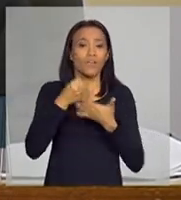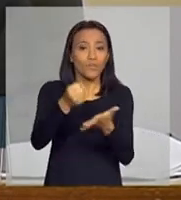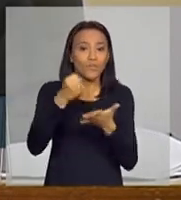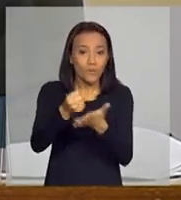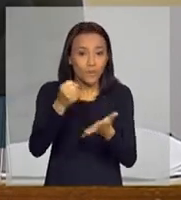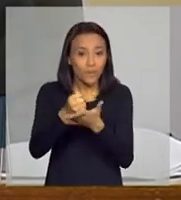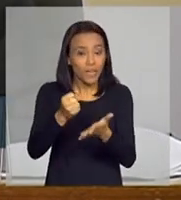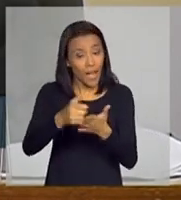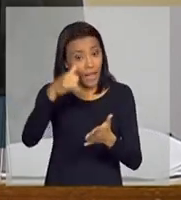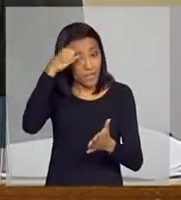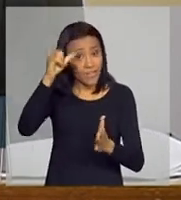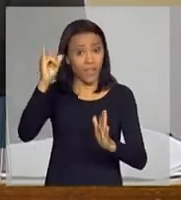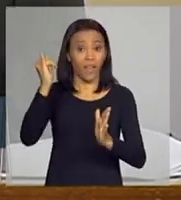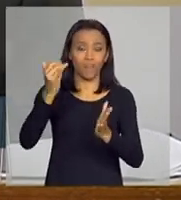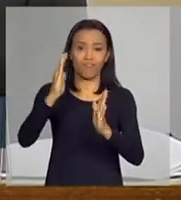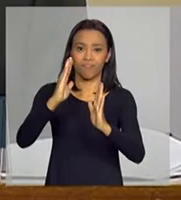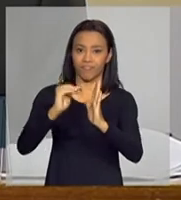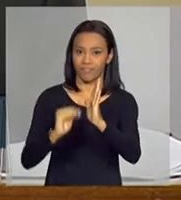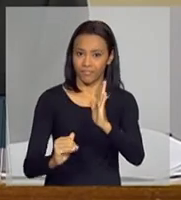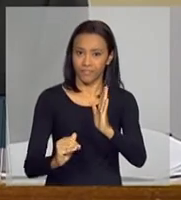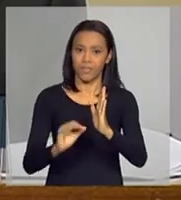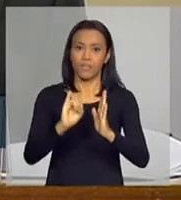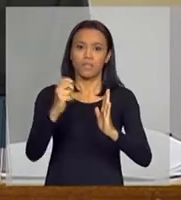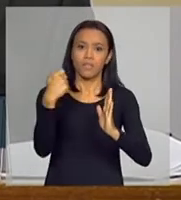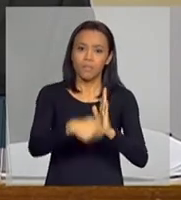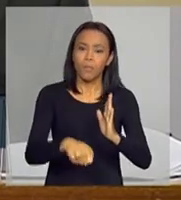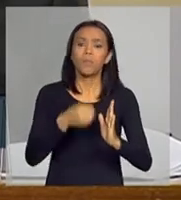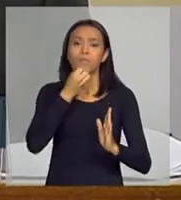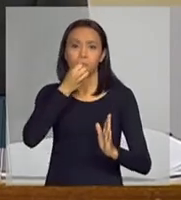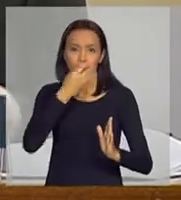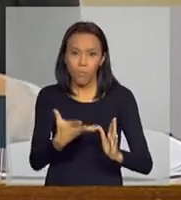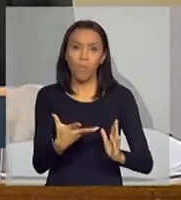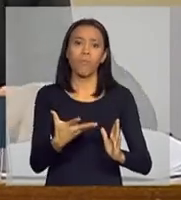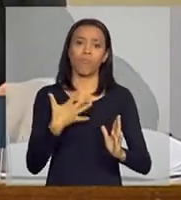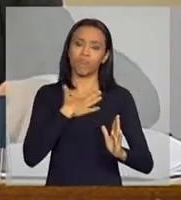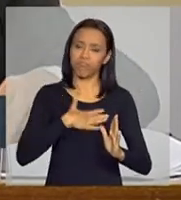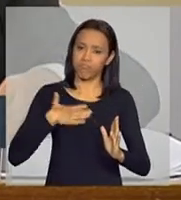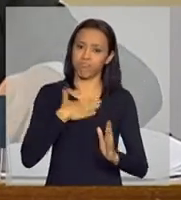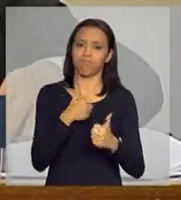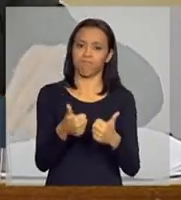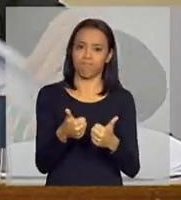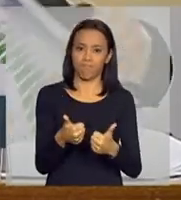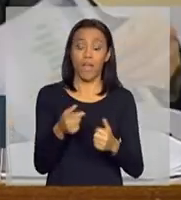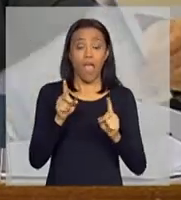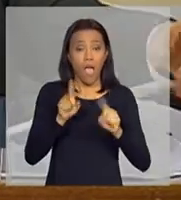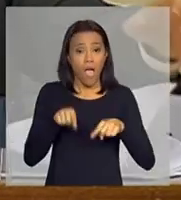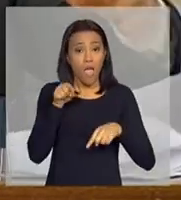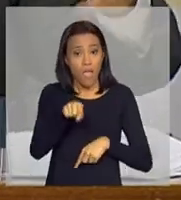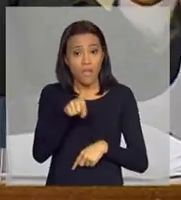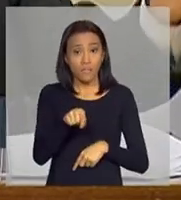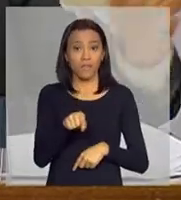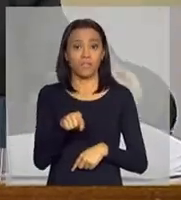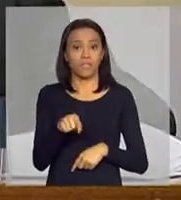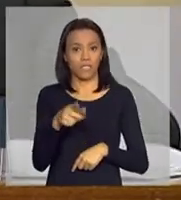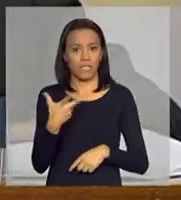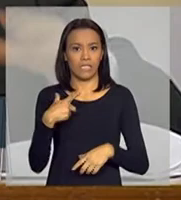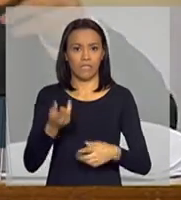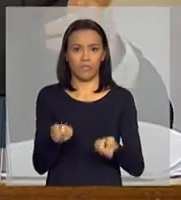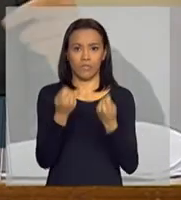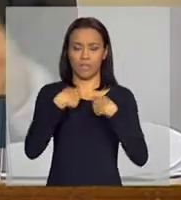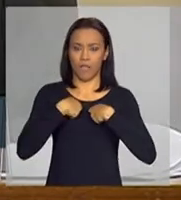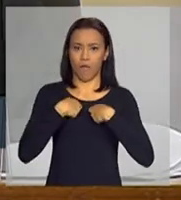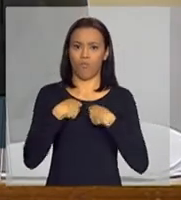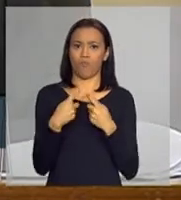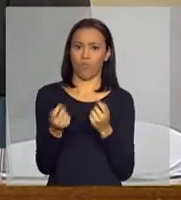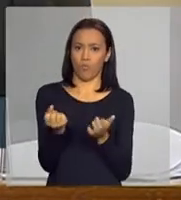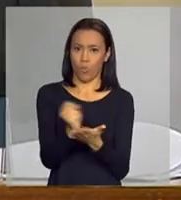e mesmo assim ter um resultado fiscal satisfatório né é esse que dá o equilíbrio e